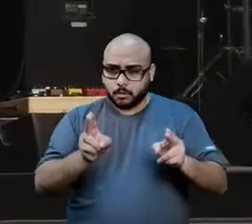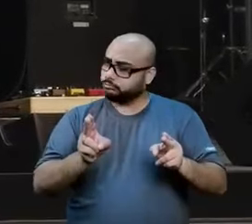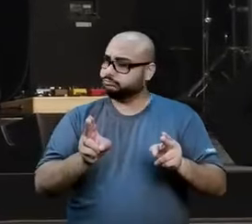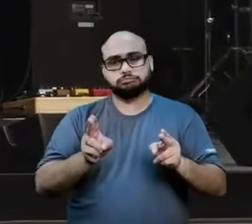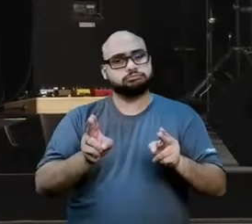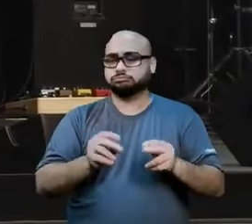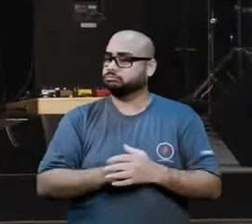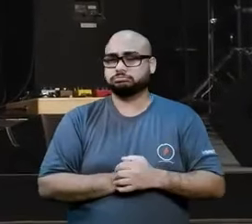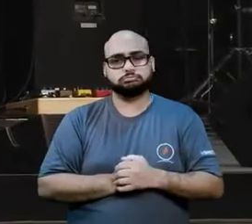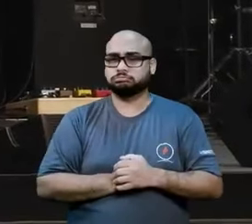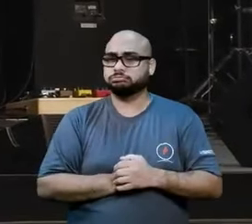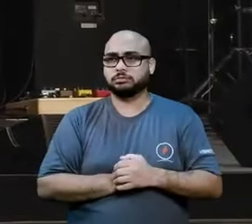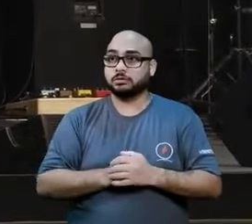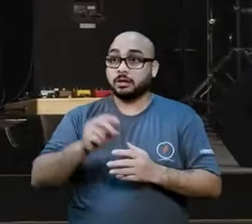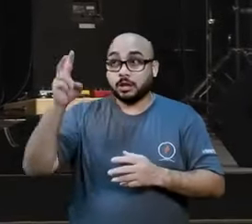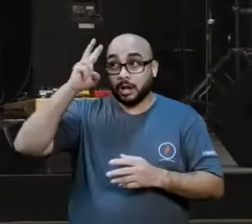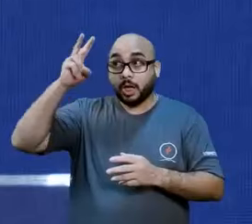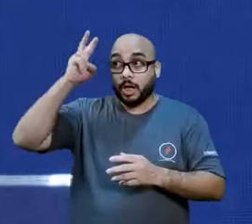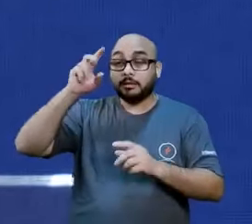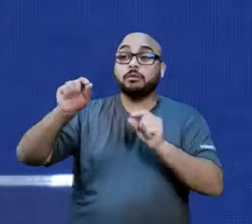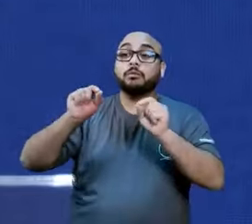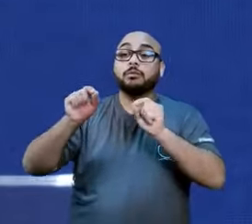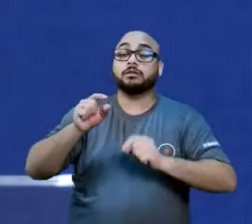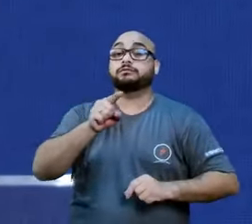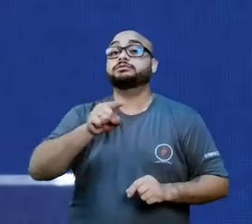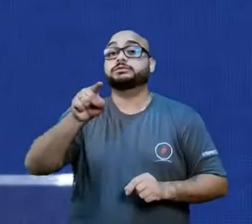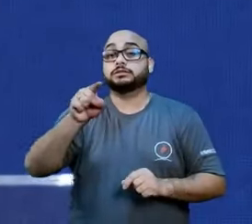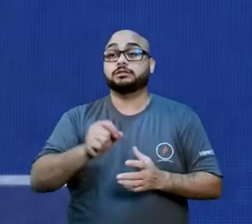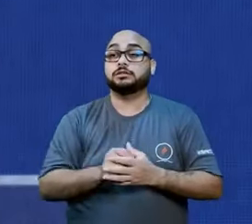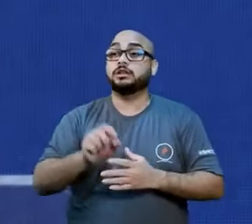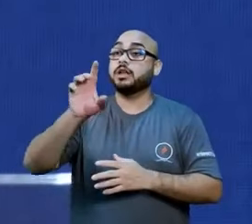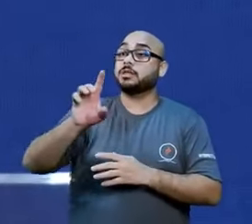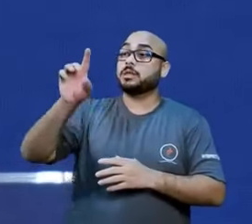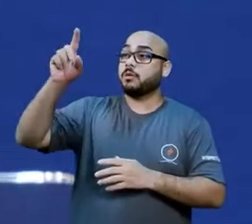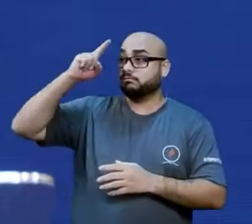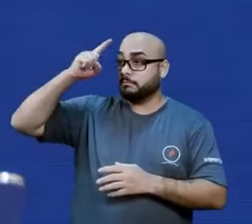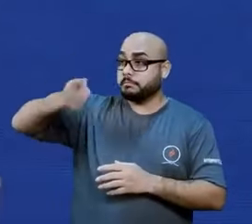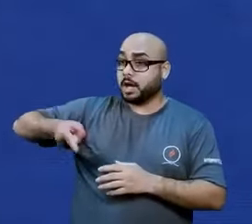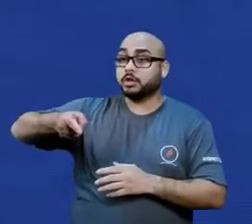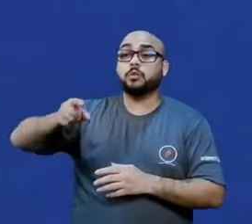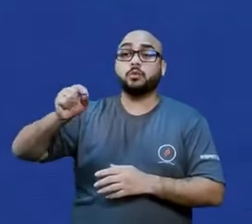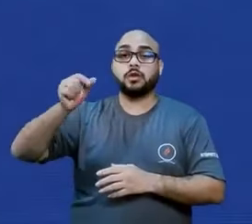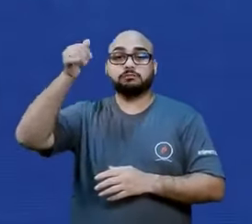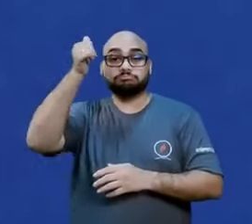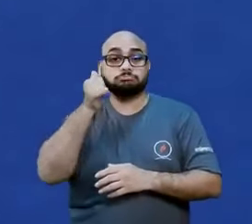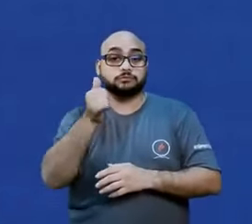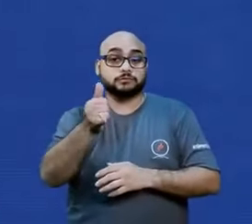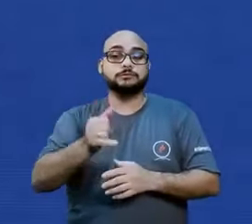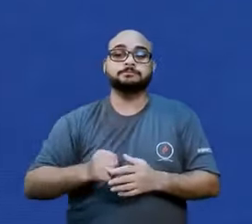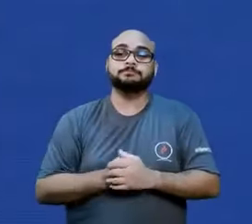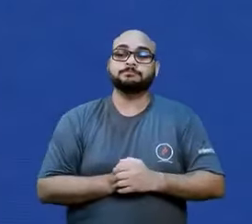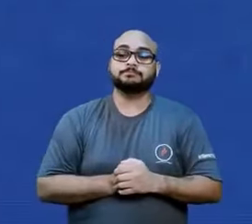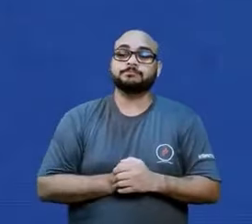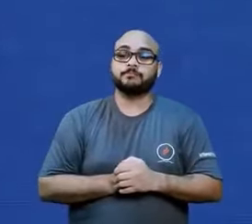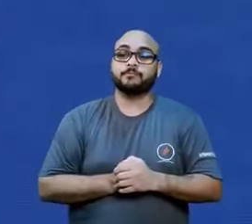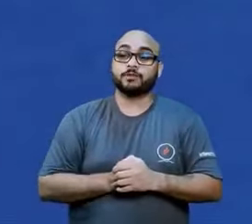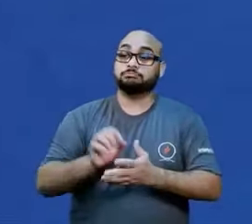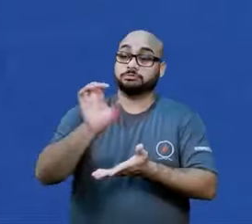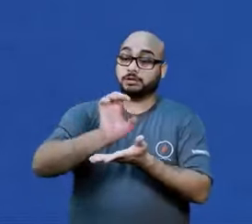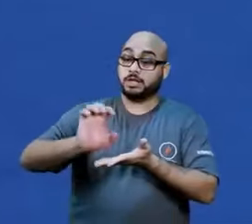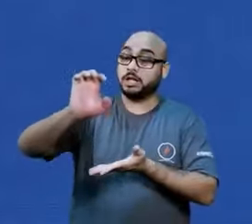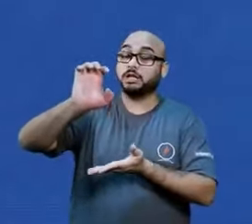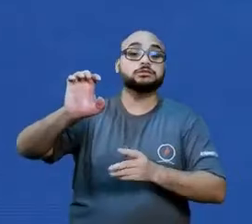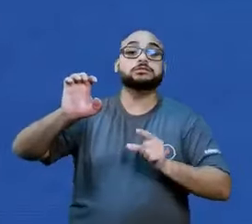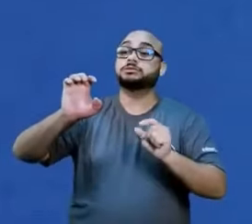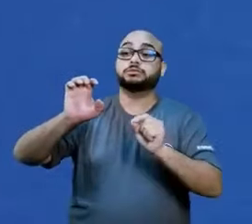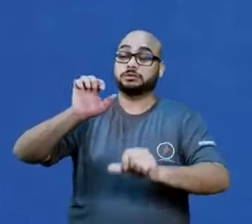lembrar vocês Deus manda um Profeta primeiro Reis Capítulo 17 O Profeta Elias fome sobre